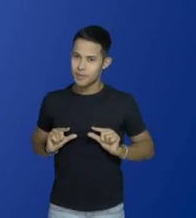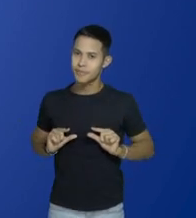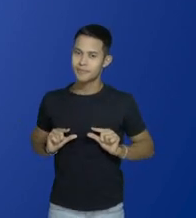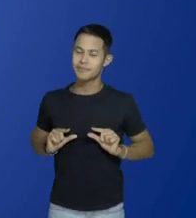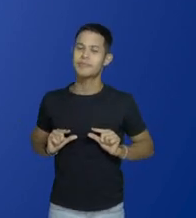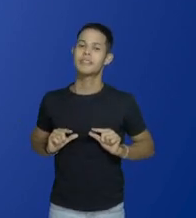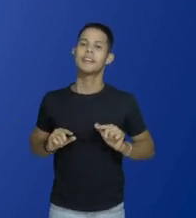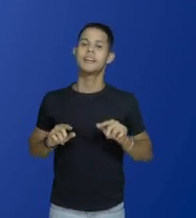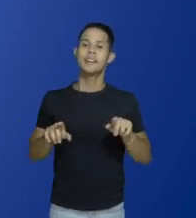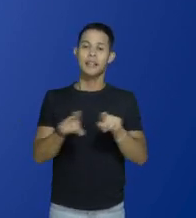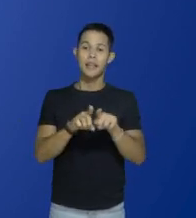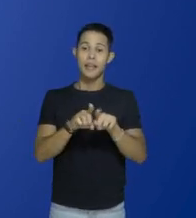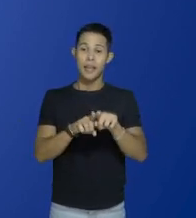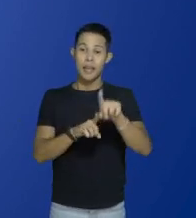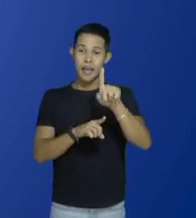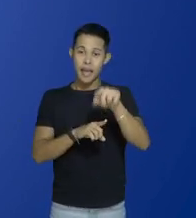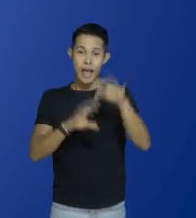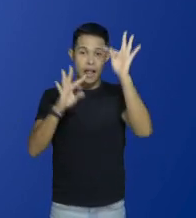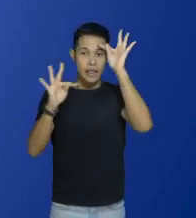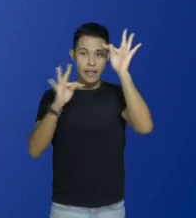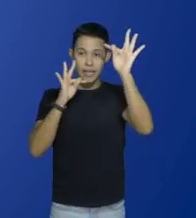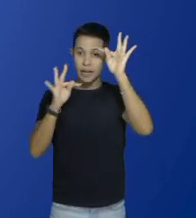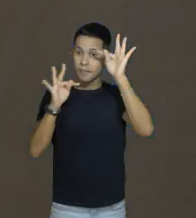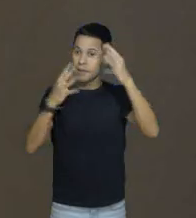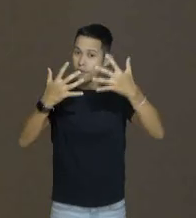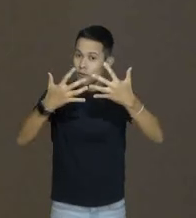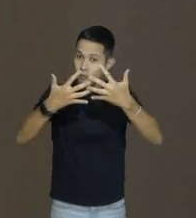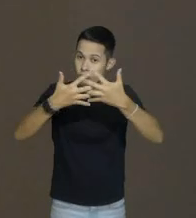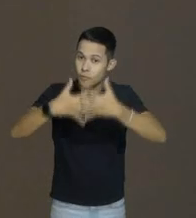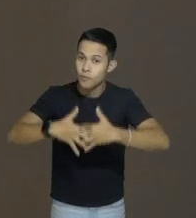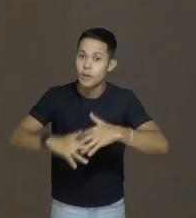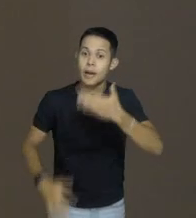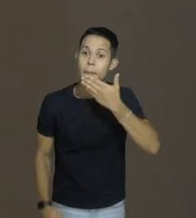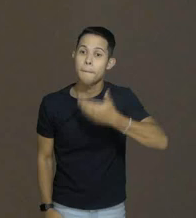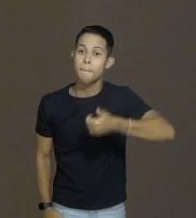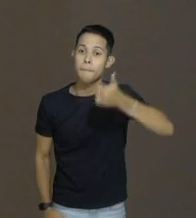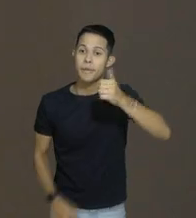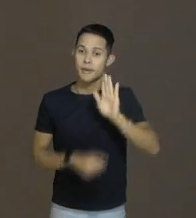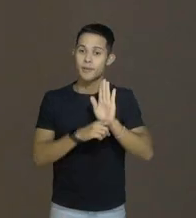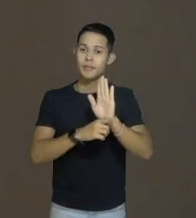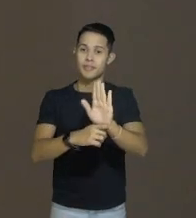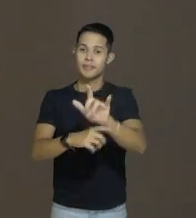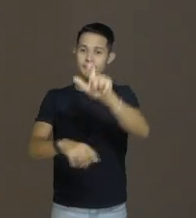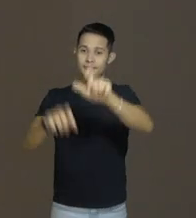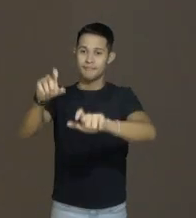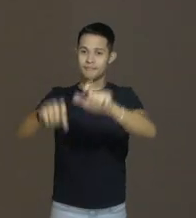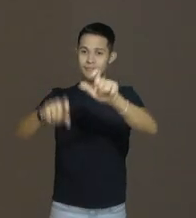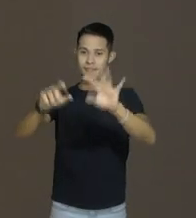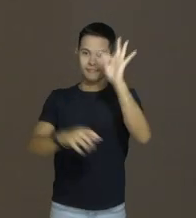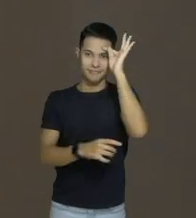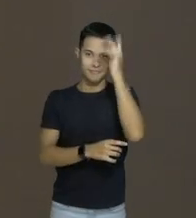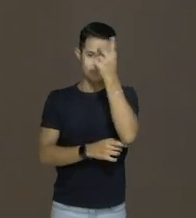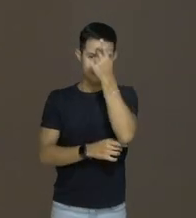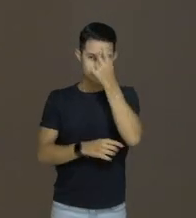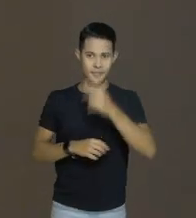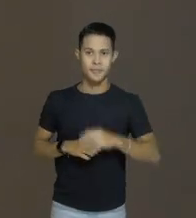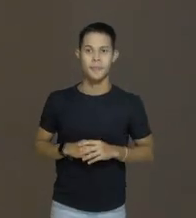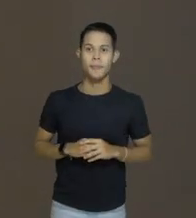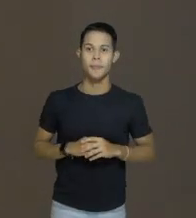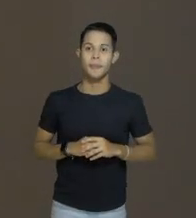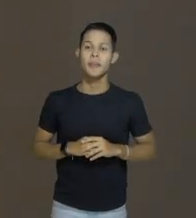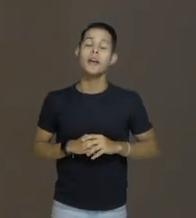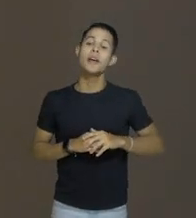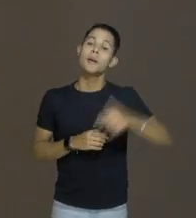a terapia é a que mais funciona para TDAH. E as medicações, né?